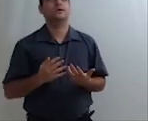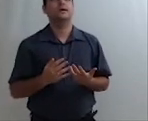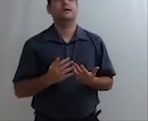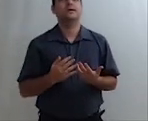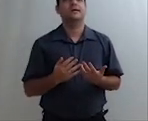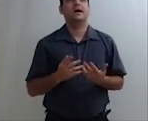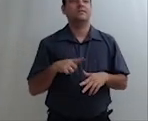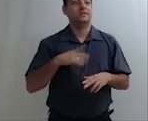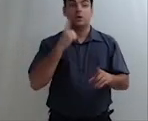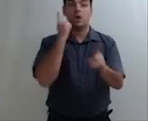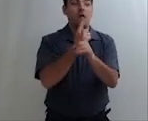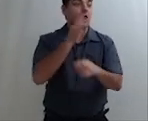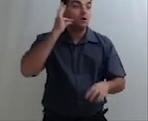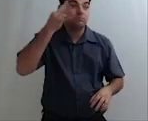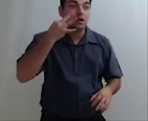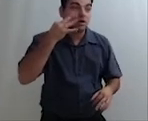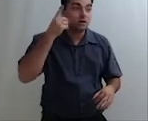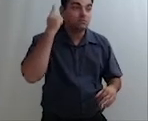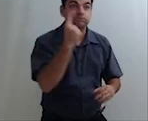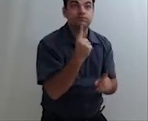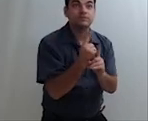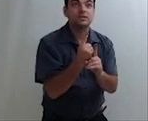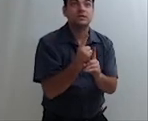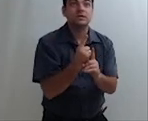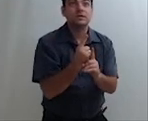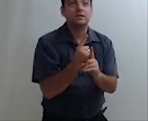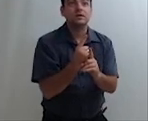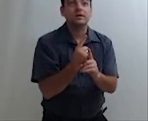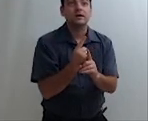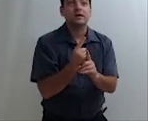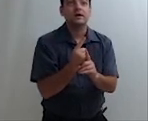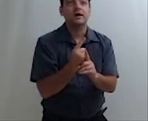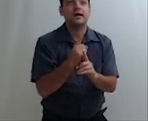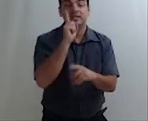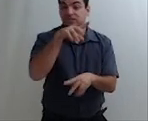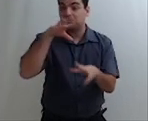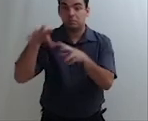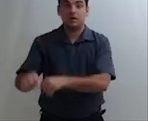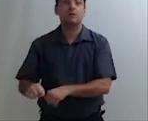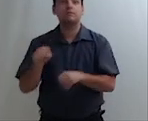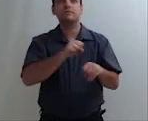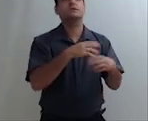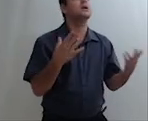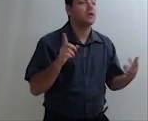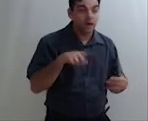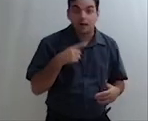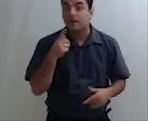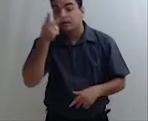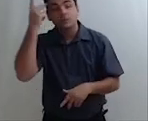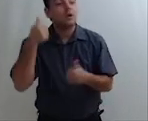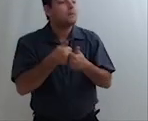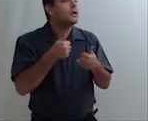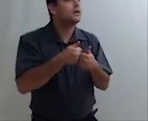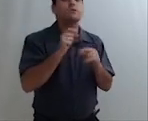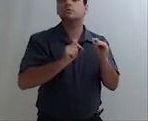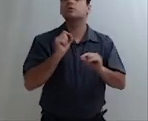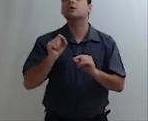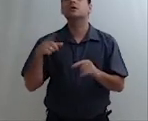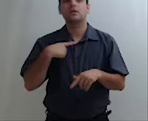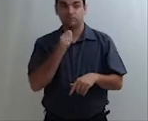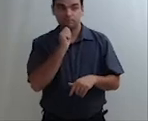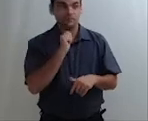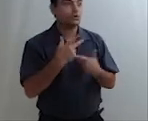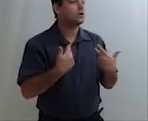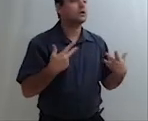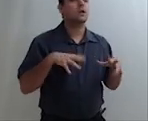flagrante né a vítima é levada ali paraa situação de flagrante com aquela pergunta olha essa pessoa tava perto eh da droga que foi